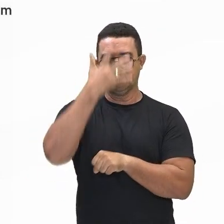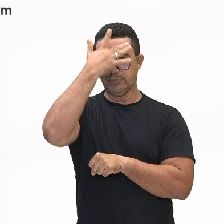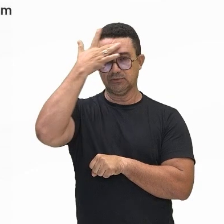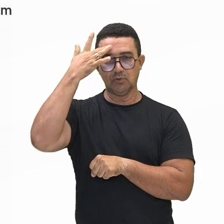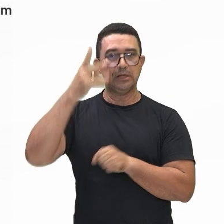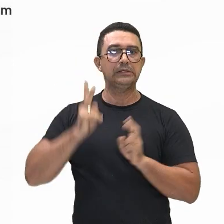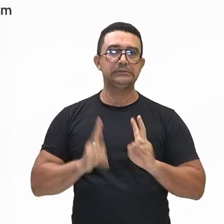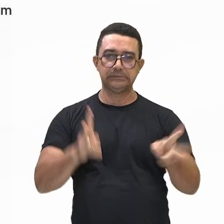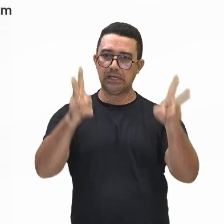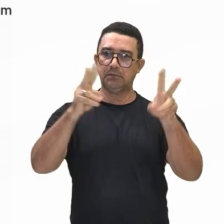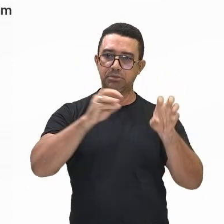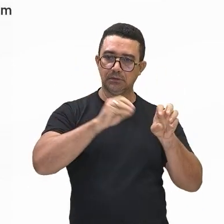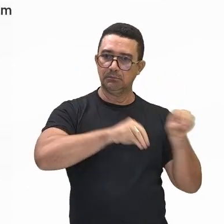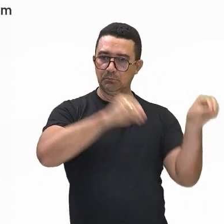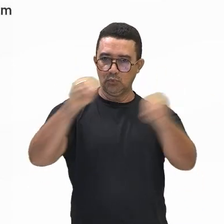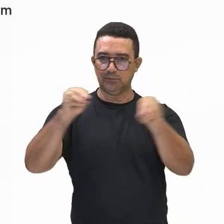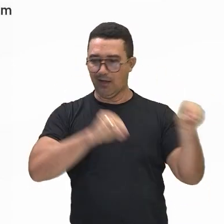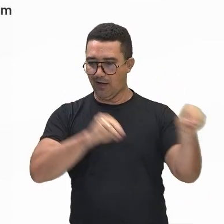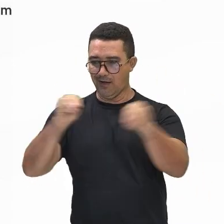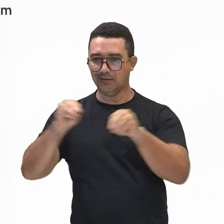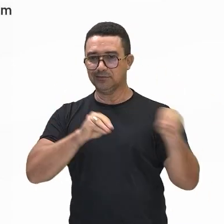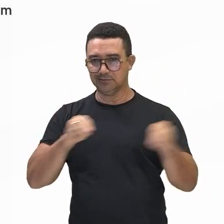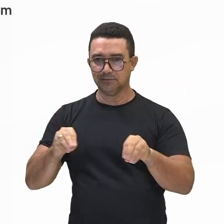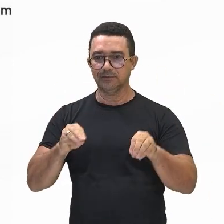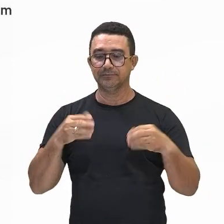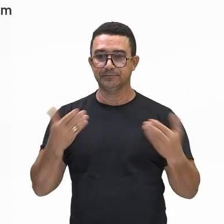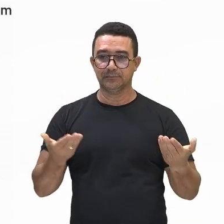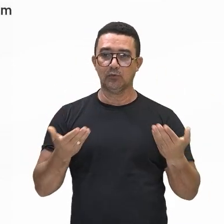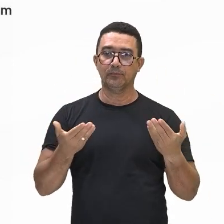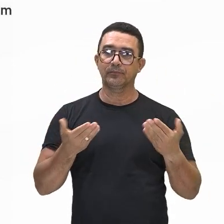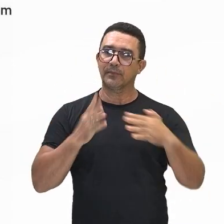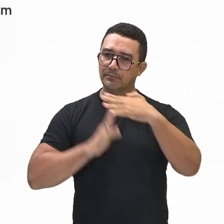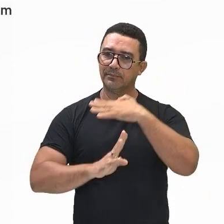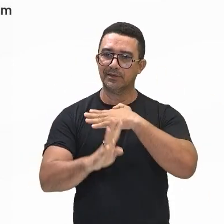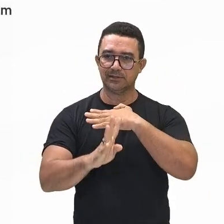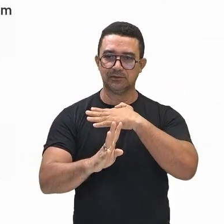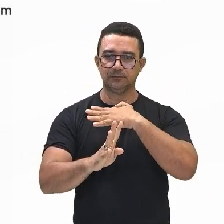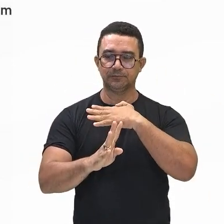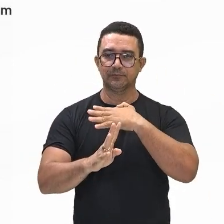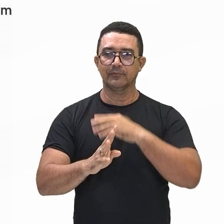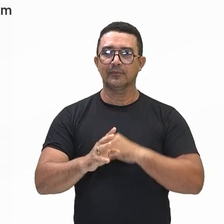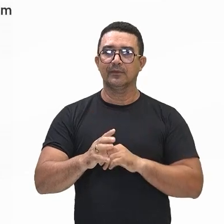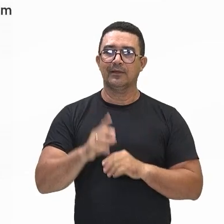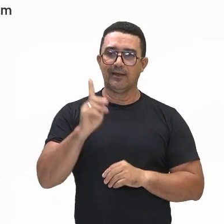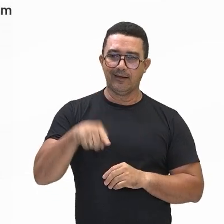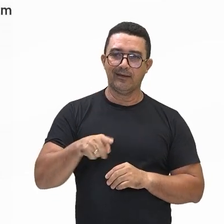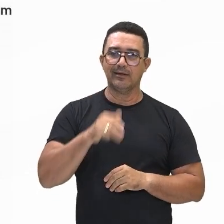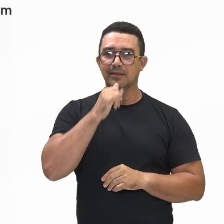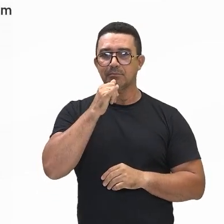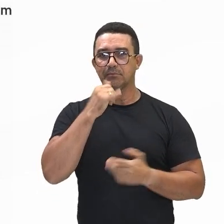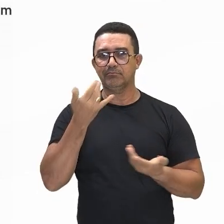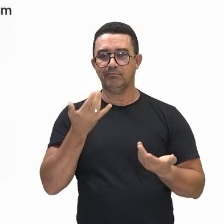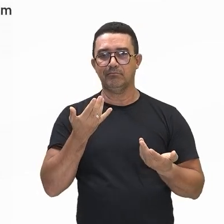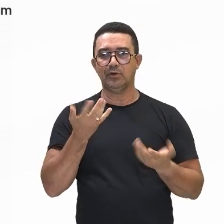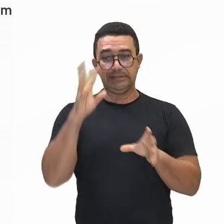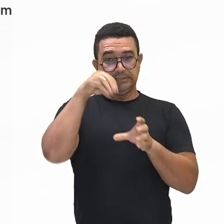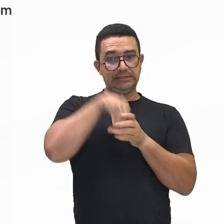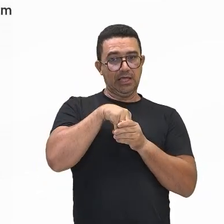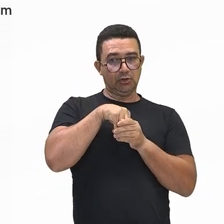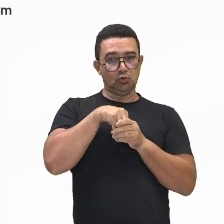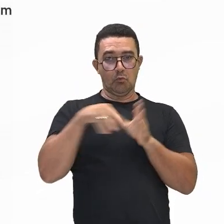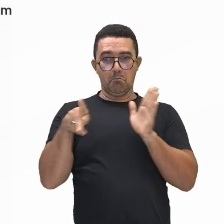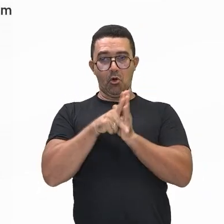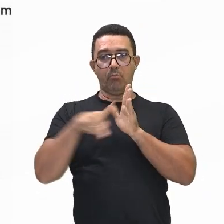em movimento. Então, a migração, gente, ela pode ser classificada tanto na parte aí interna, né, ocorrendo dentro de um